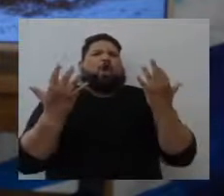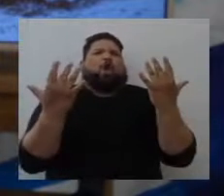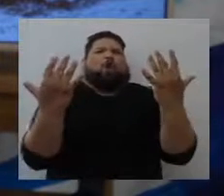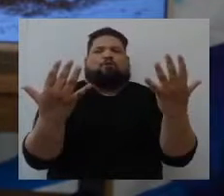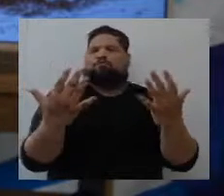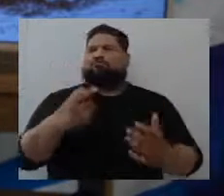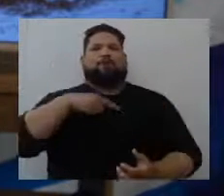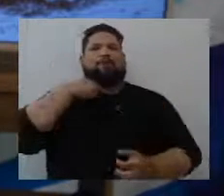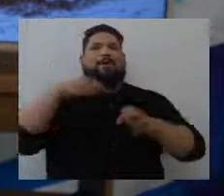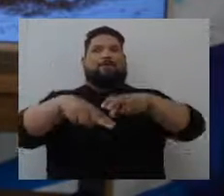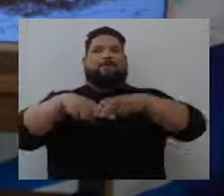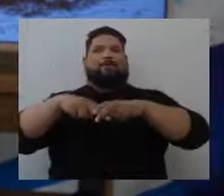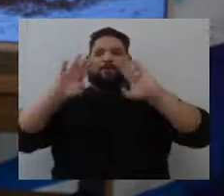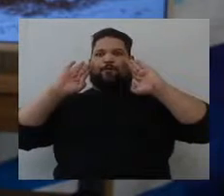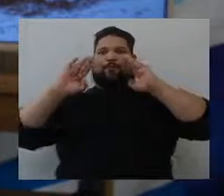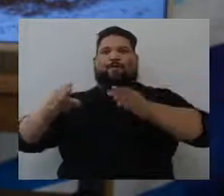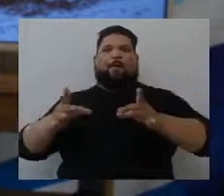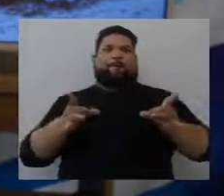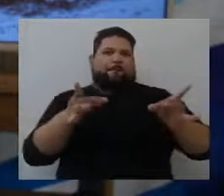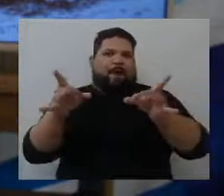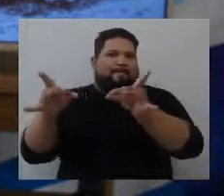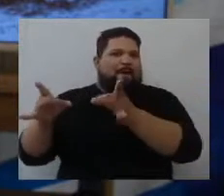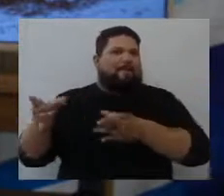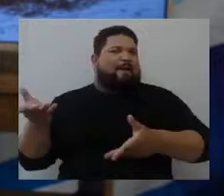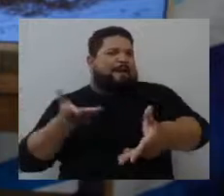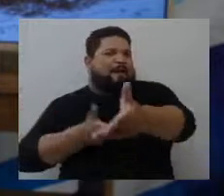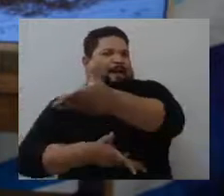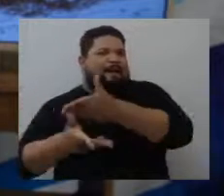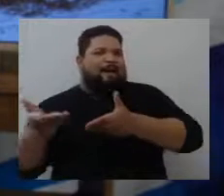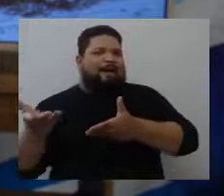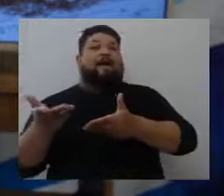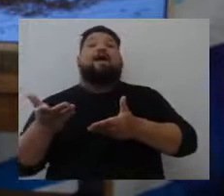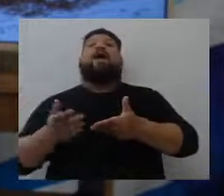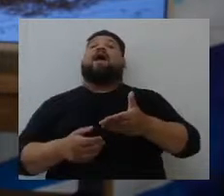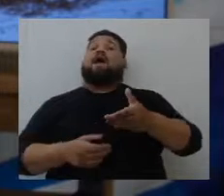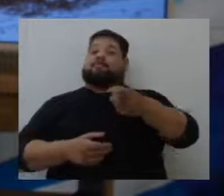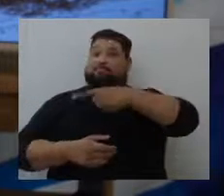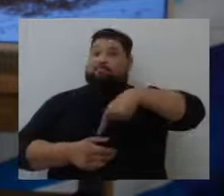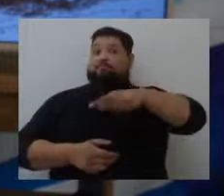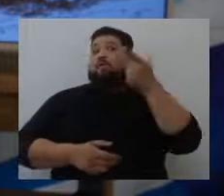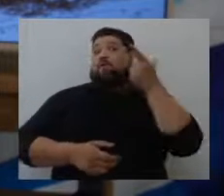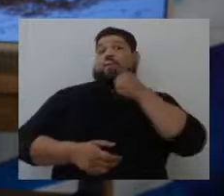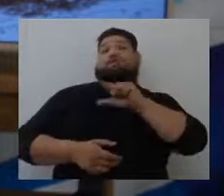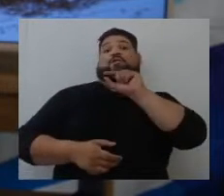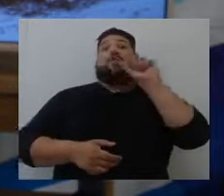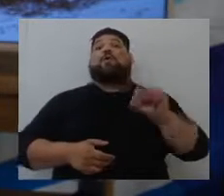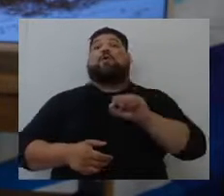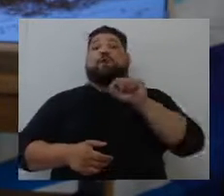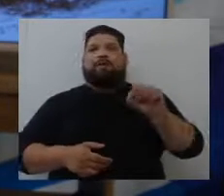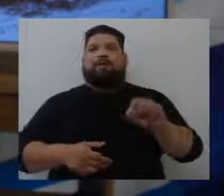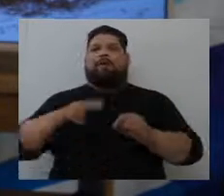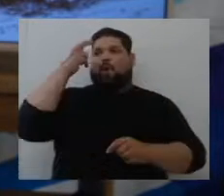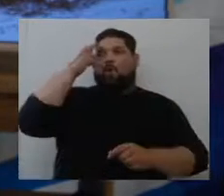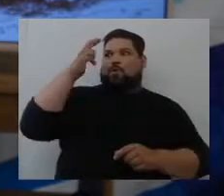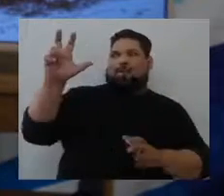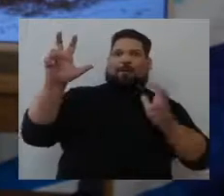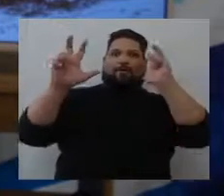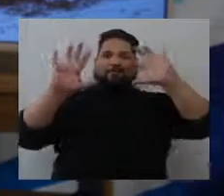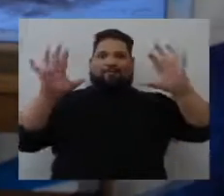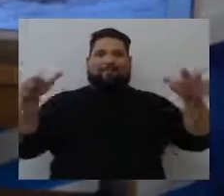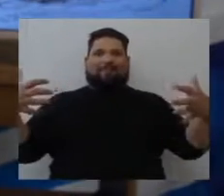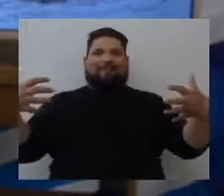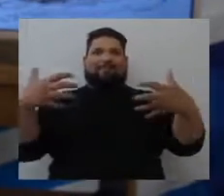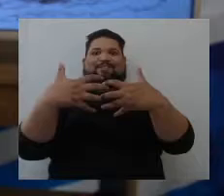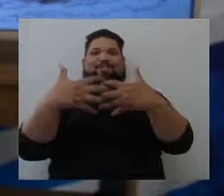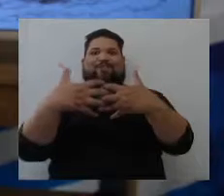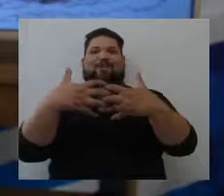comércio. E graças a esse comércio, eles também tiveram um intercâmbio cultural entre as